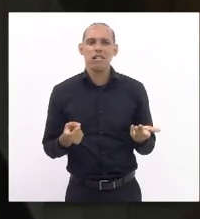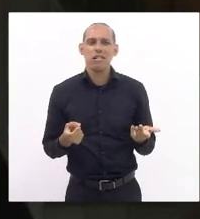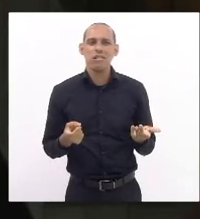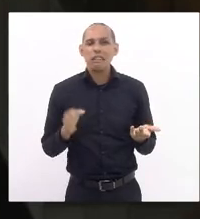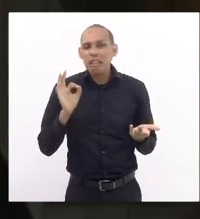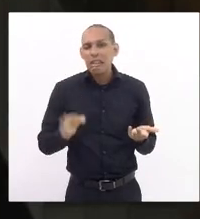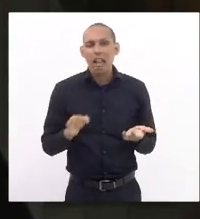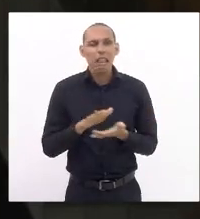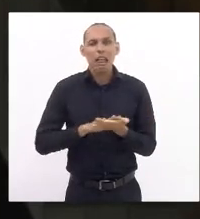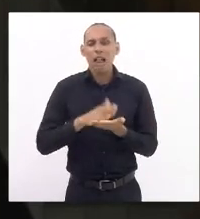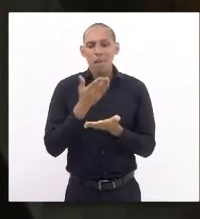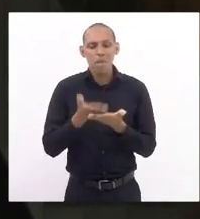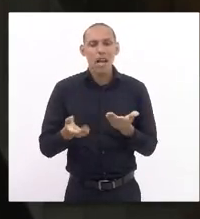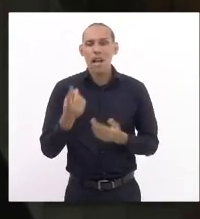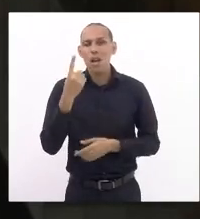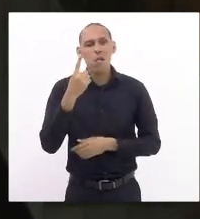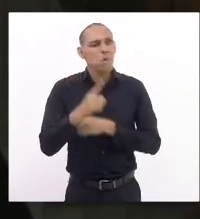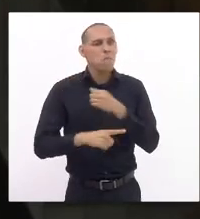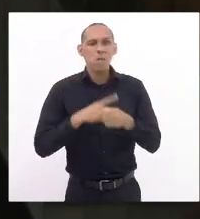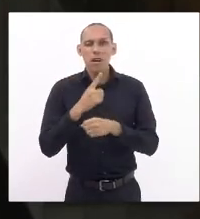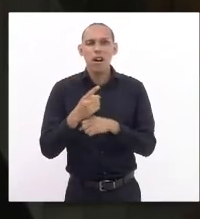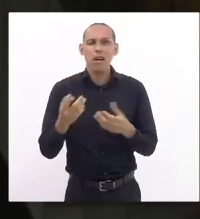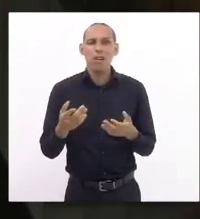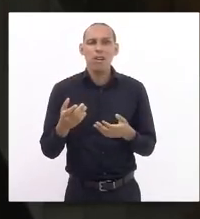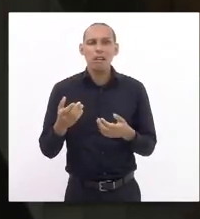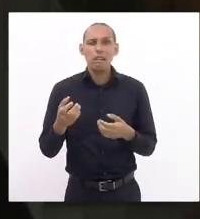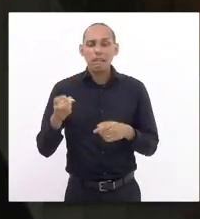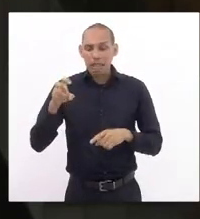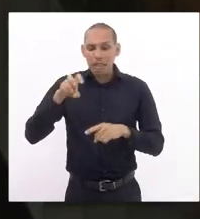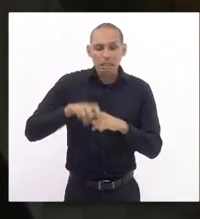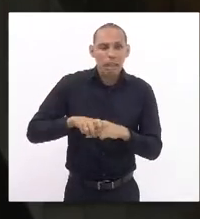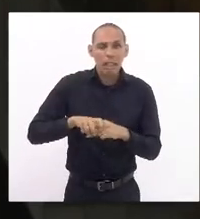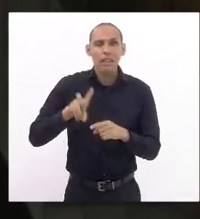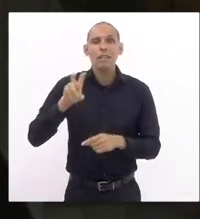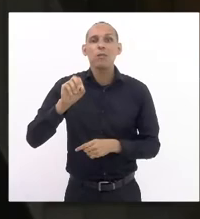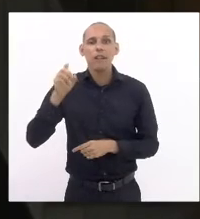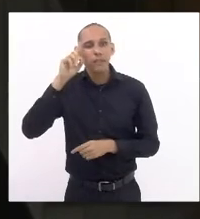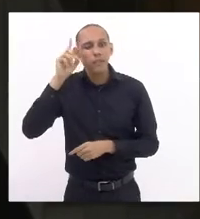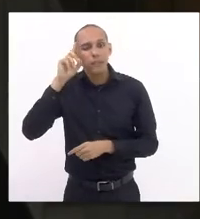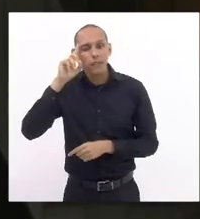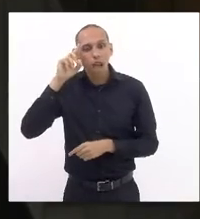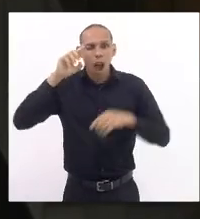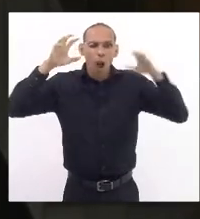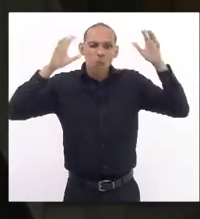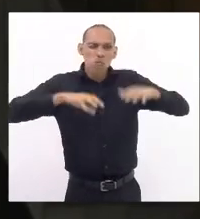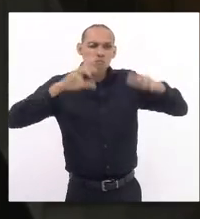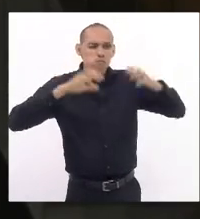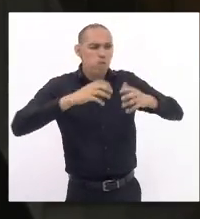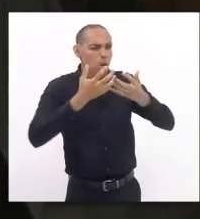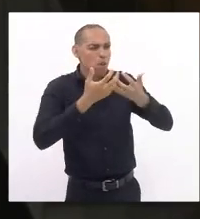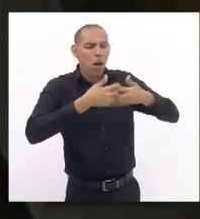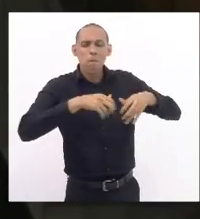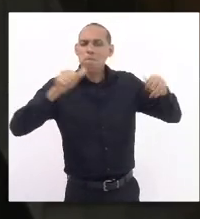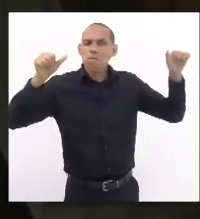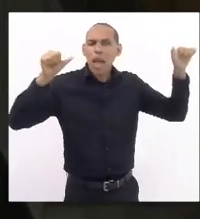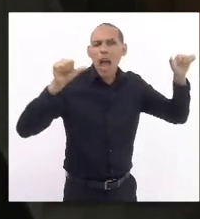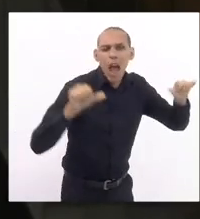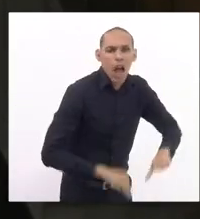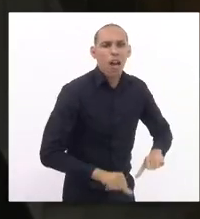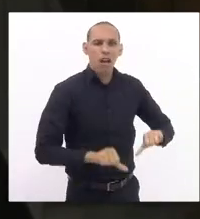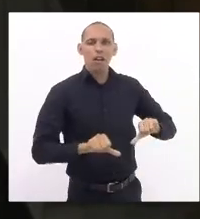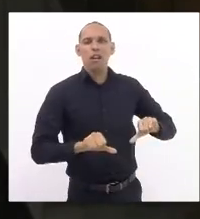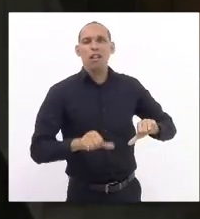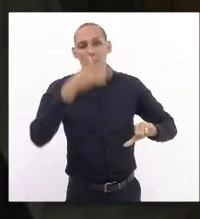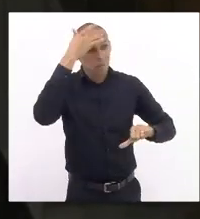efetividade, mas isso custou um ano, um quarto do seu mandato. Mal sentou na cadeira, 50 dias depois, enfrenta a maior tragédia da história de Petrópolis. E ainda